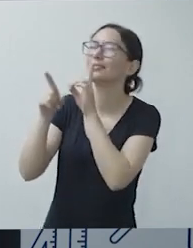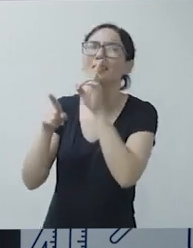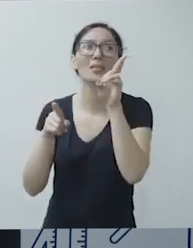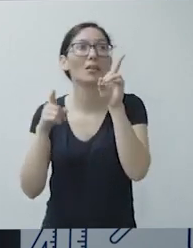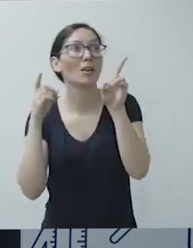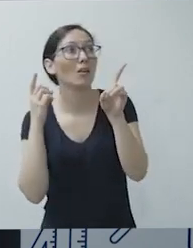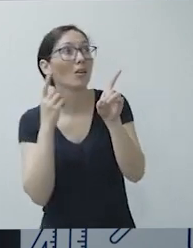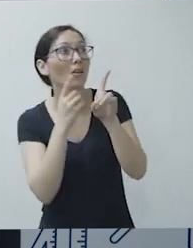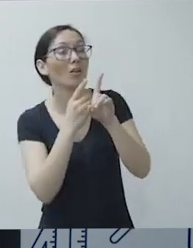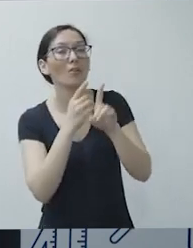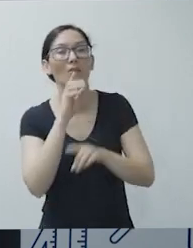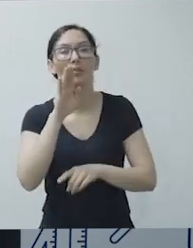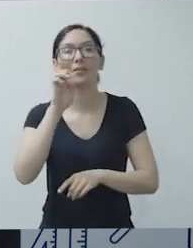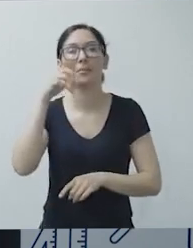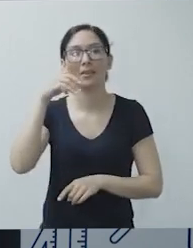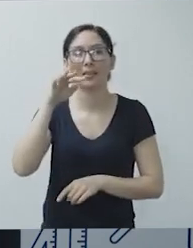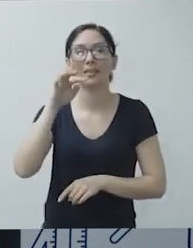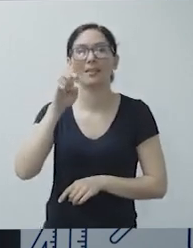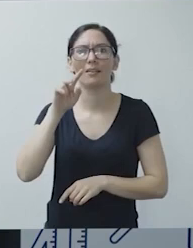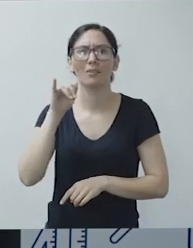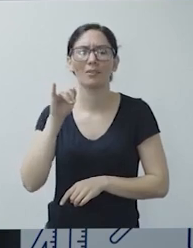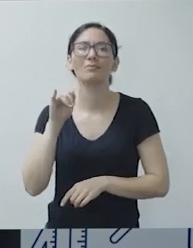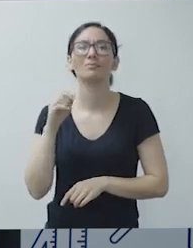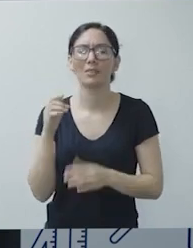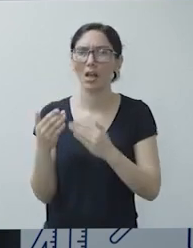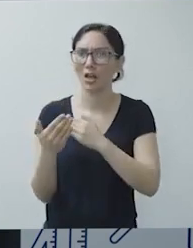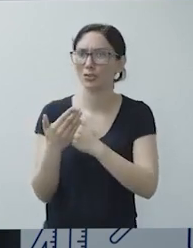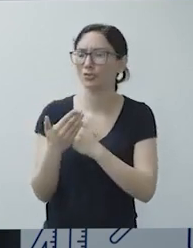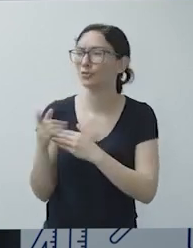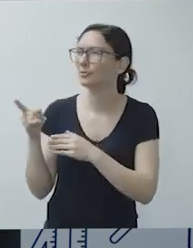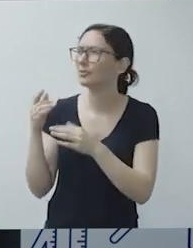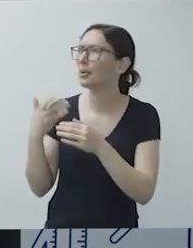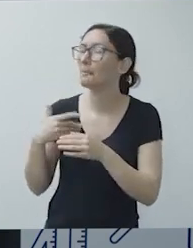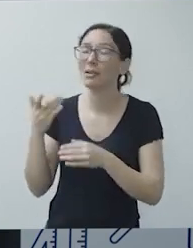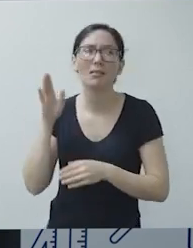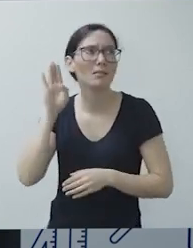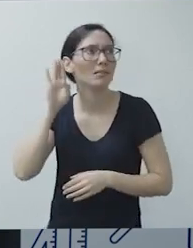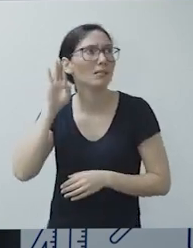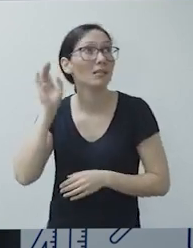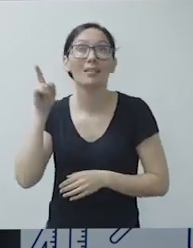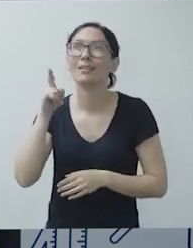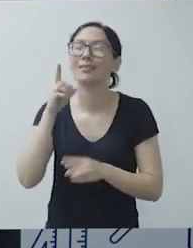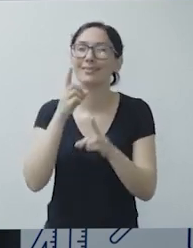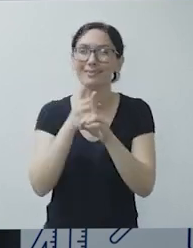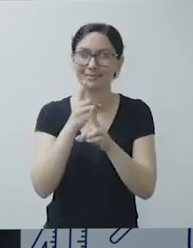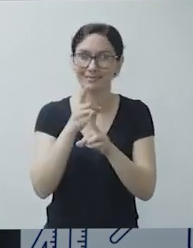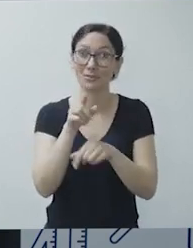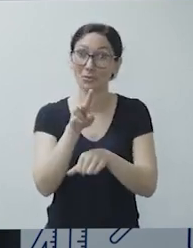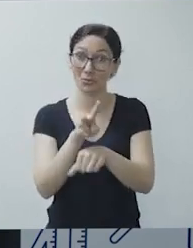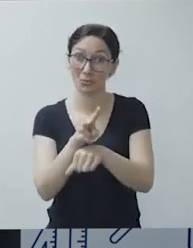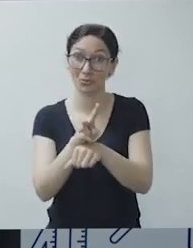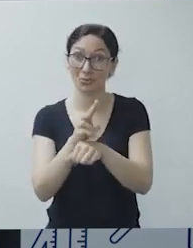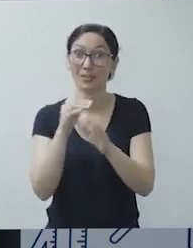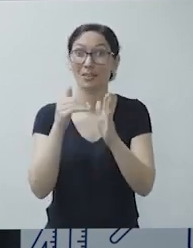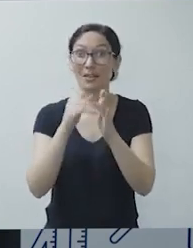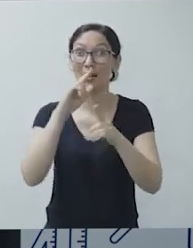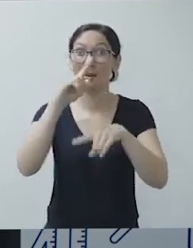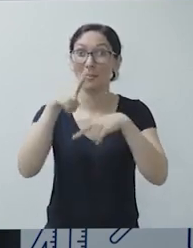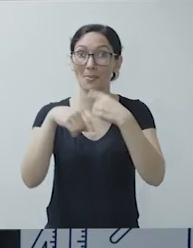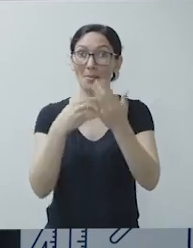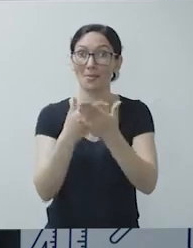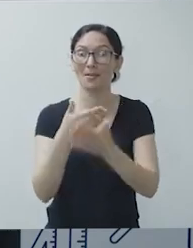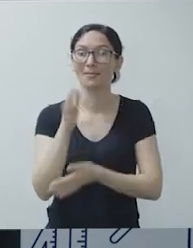do bem-te-vi. Combinado? Fiquem bem, se cuidem e até a próxima aula.